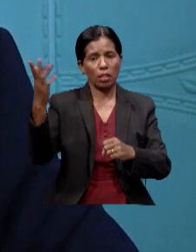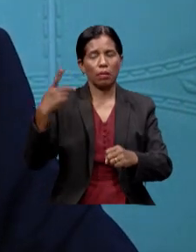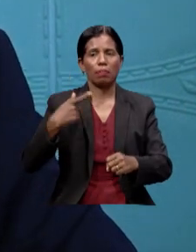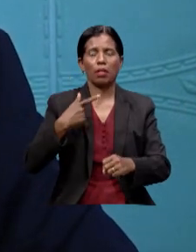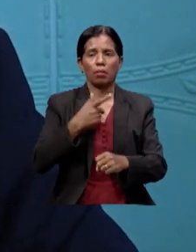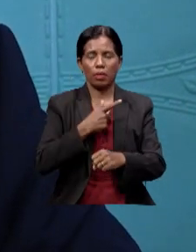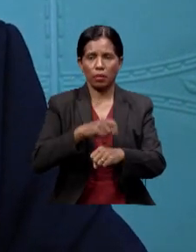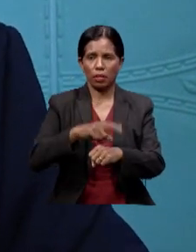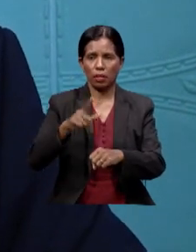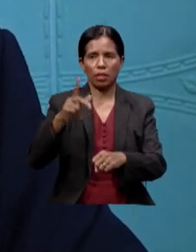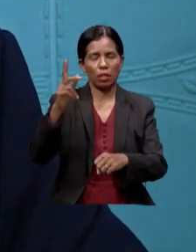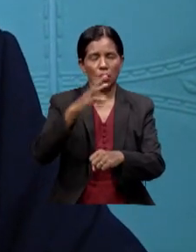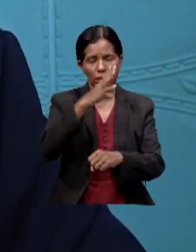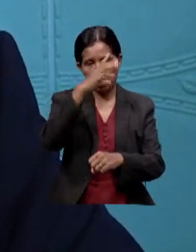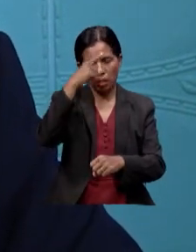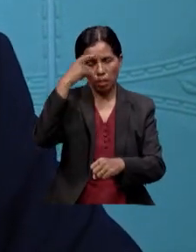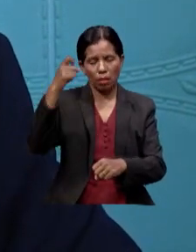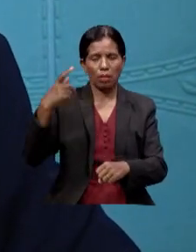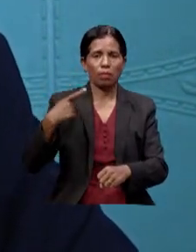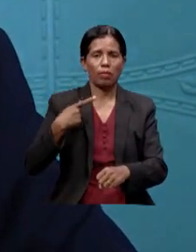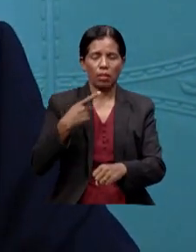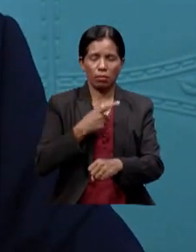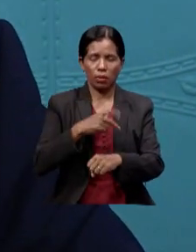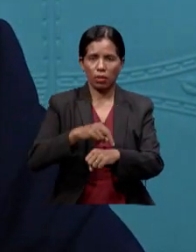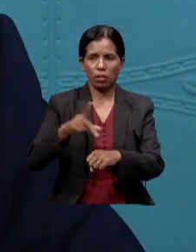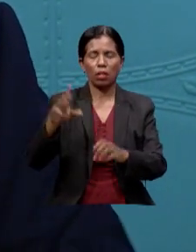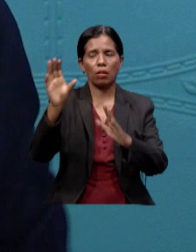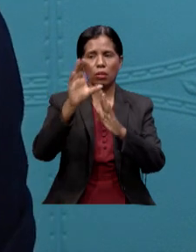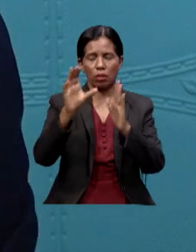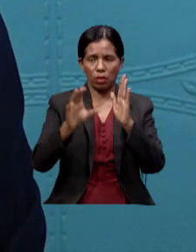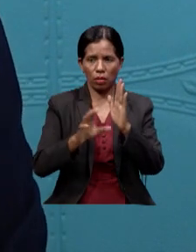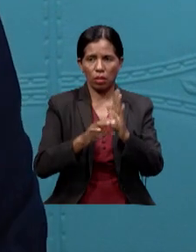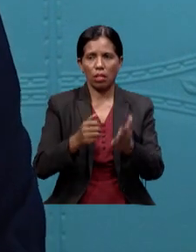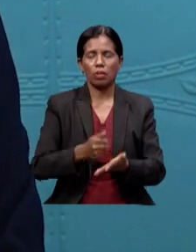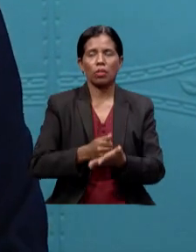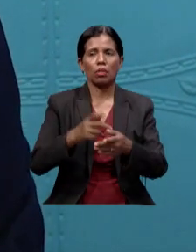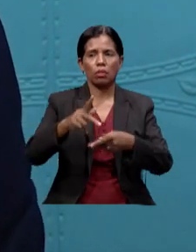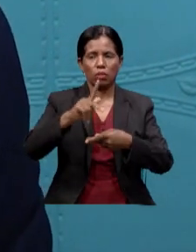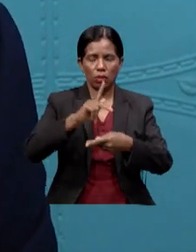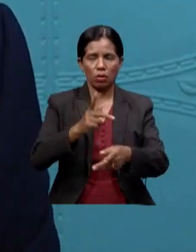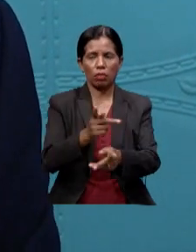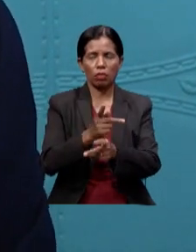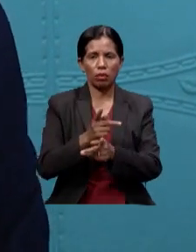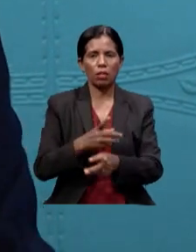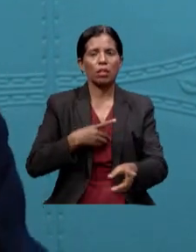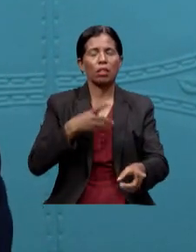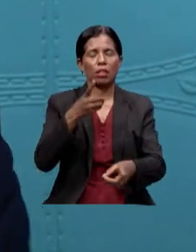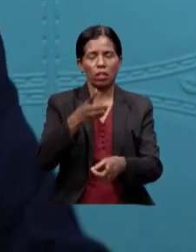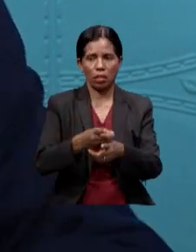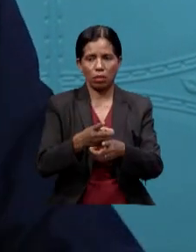tamba fatin politik ma parlamento nasional ne konstitusion defende protege direito walk out